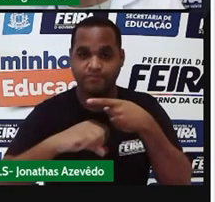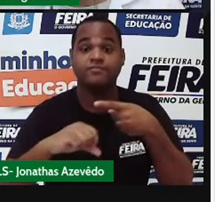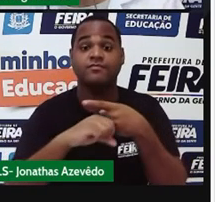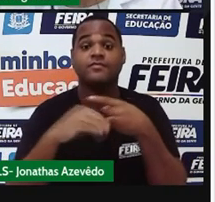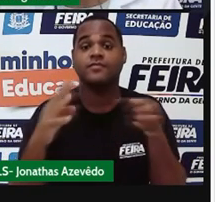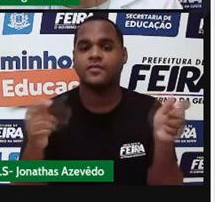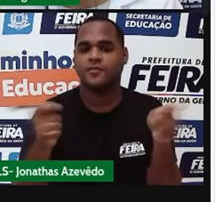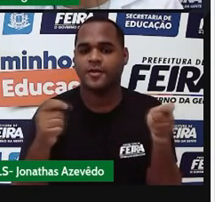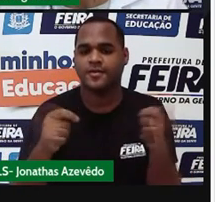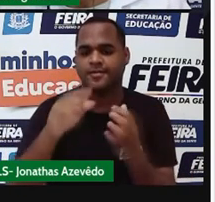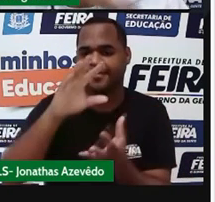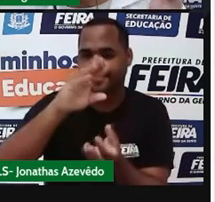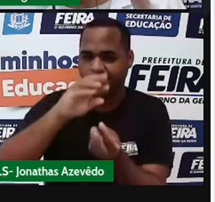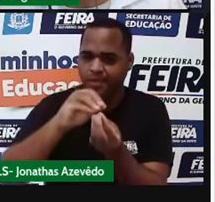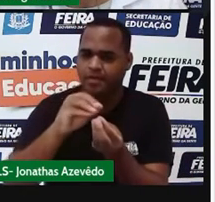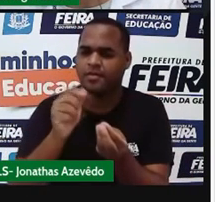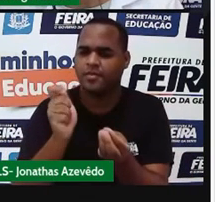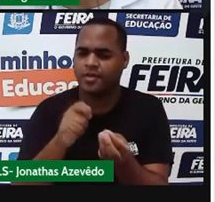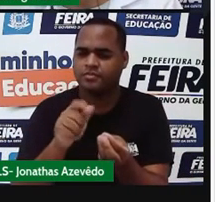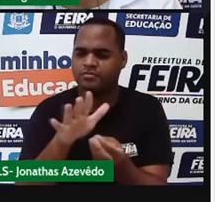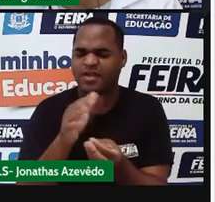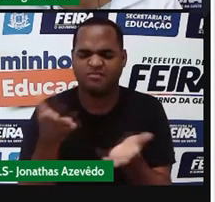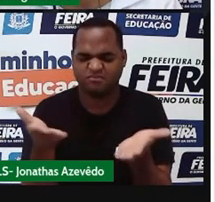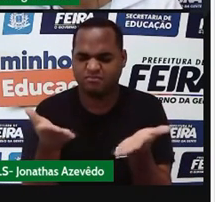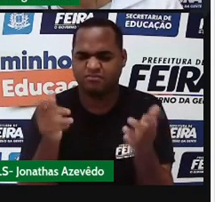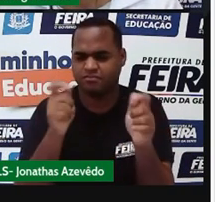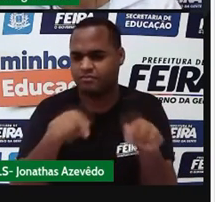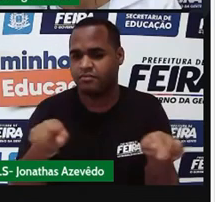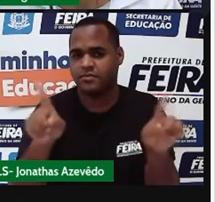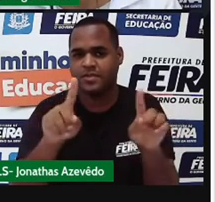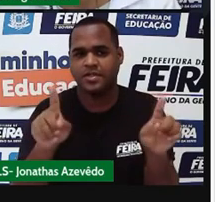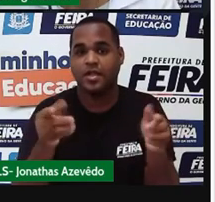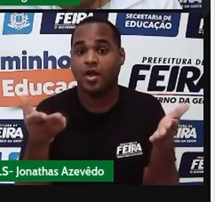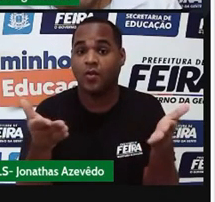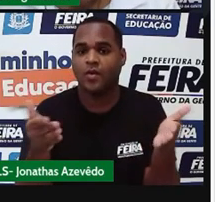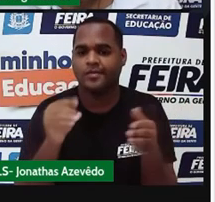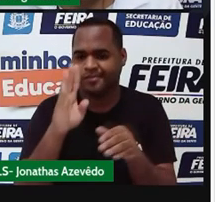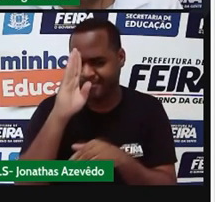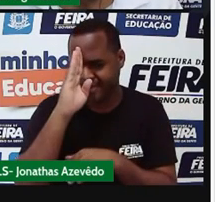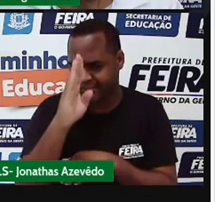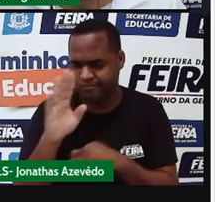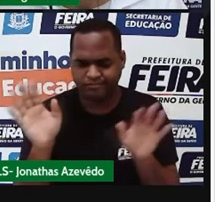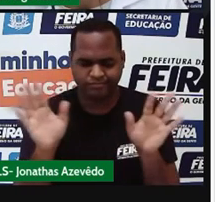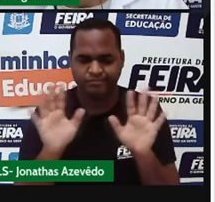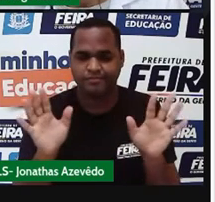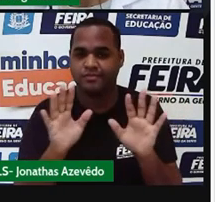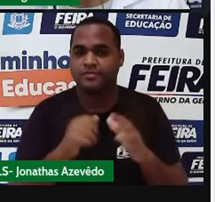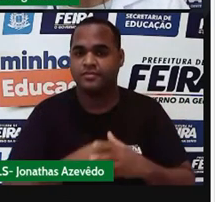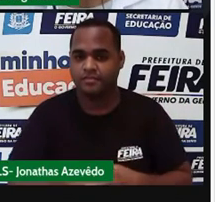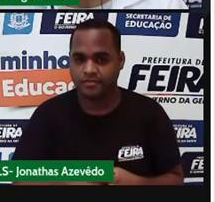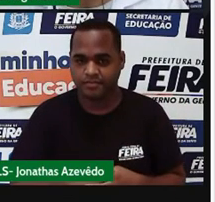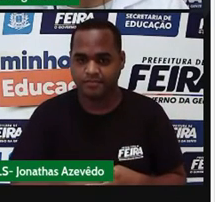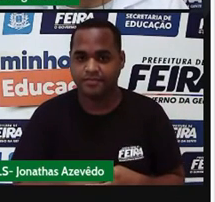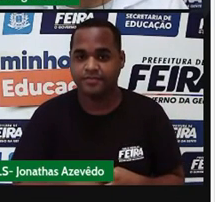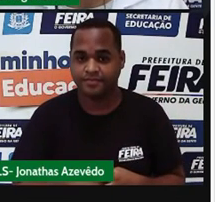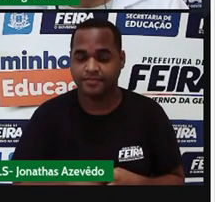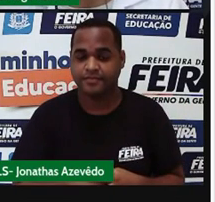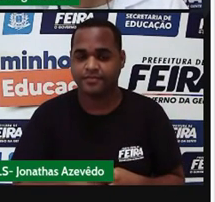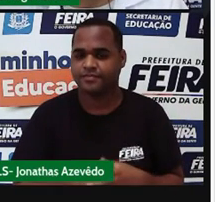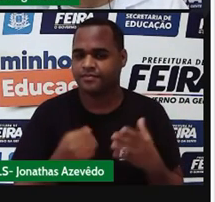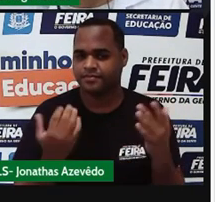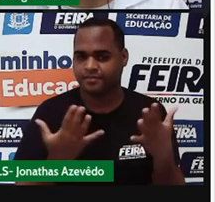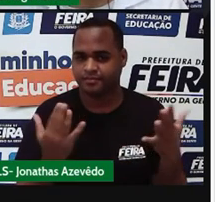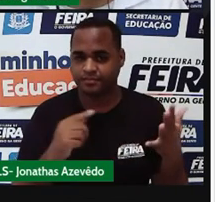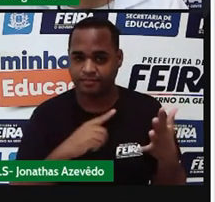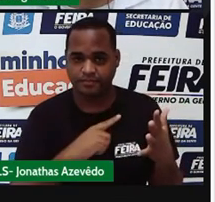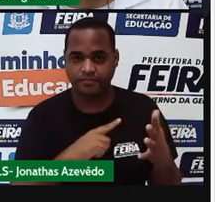que dá para a gente simplificar mas agora a gente não vai simplificar porque isso não é o nosso objetivo tá bom e ali agora que